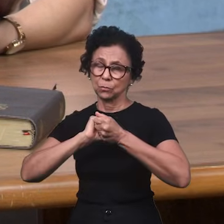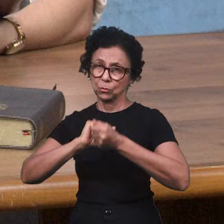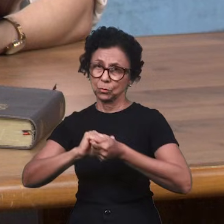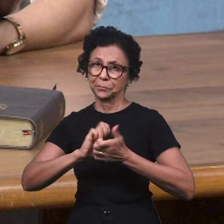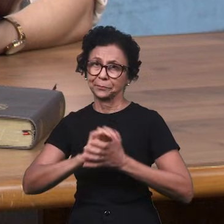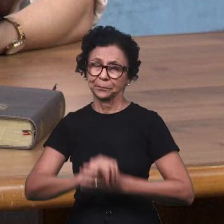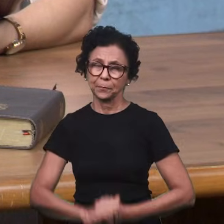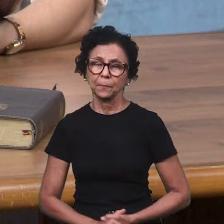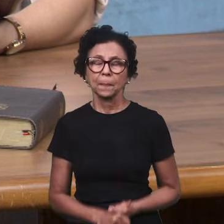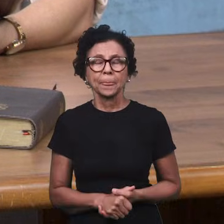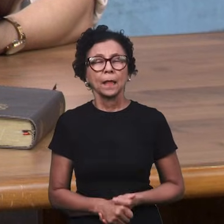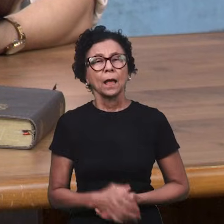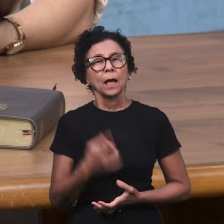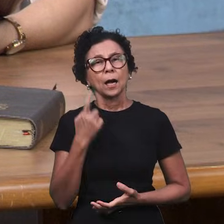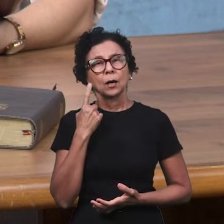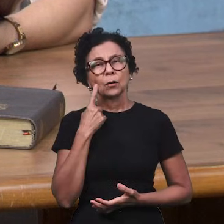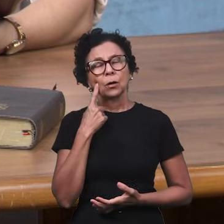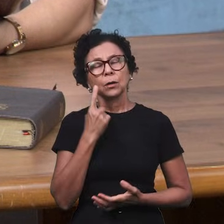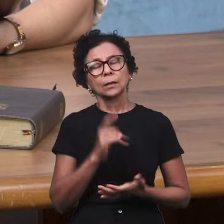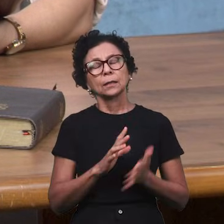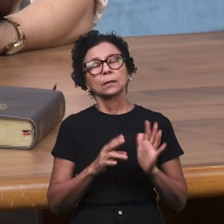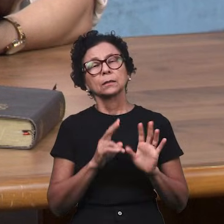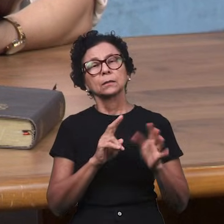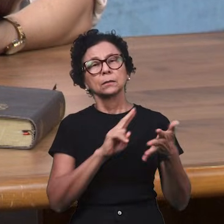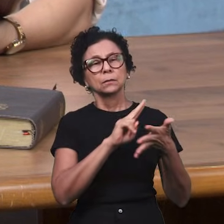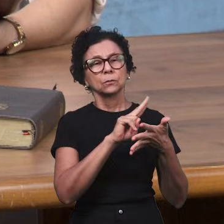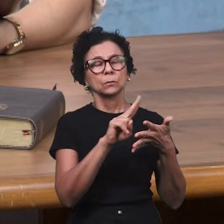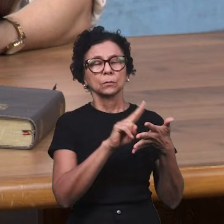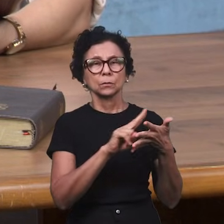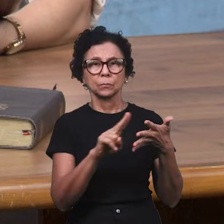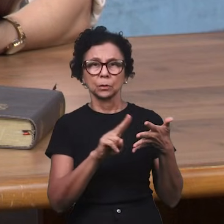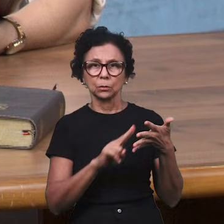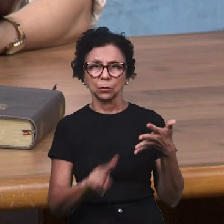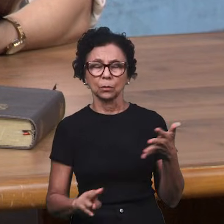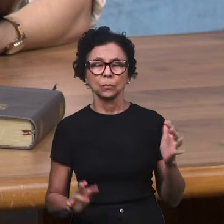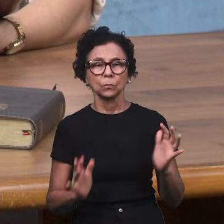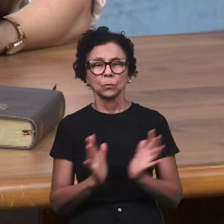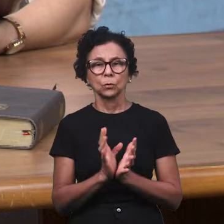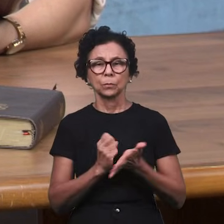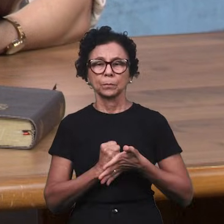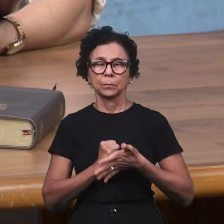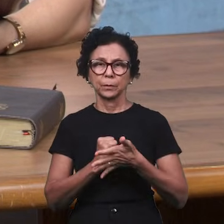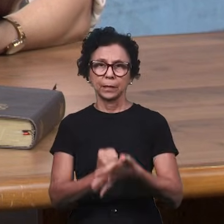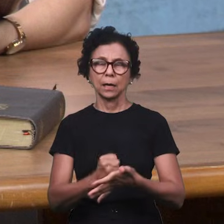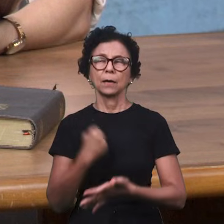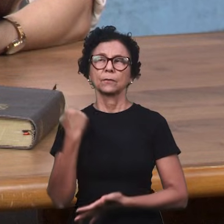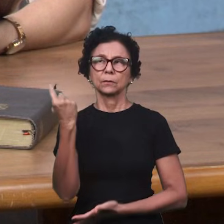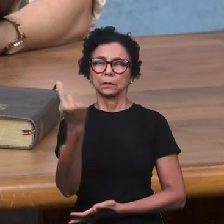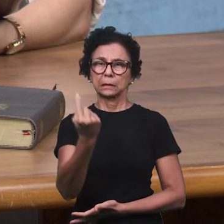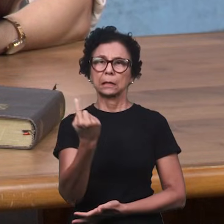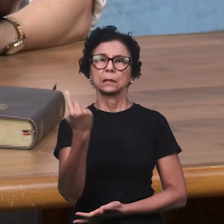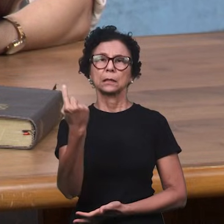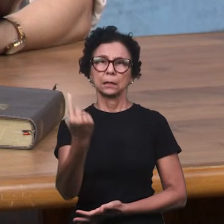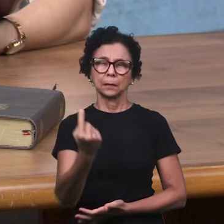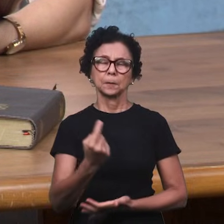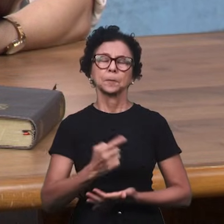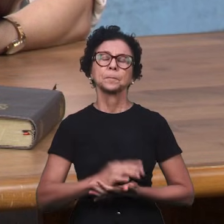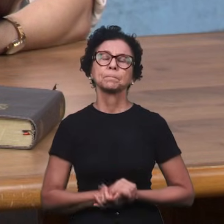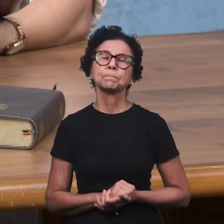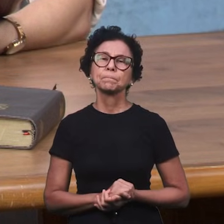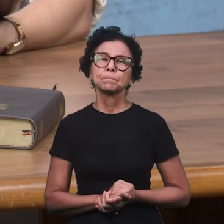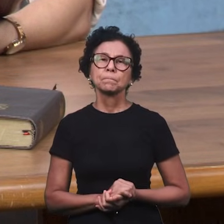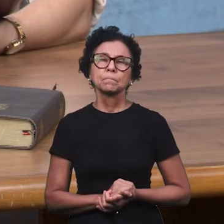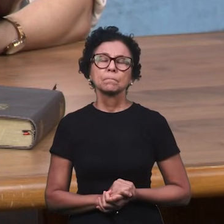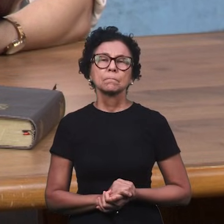que Davi tinha e que o apoiaram fortemente no seu reino com todo Israel para o fazerem